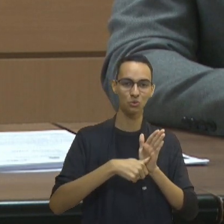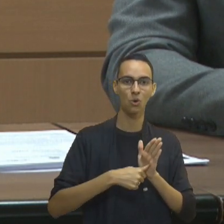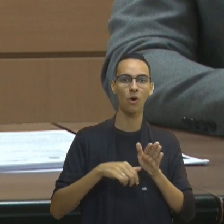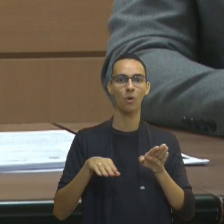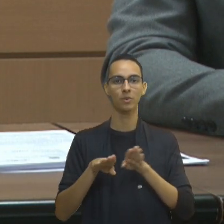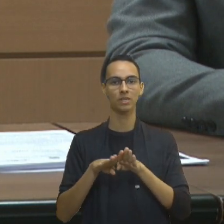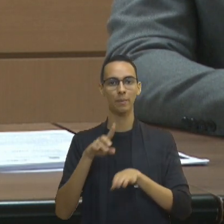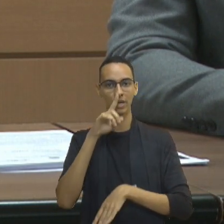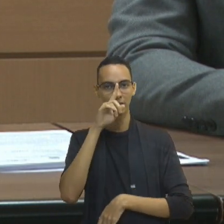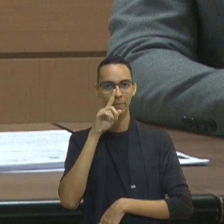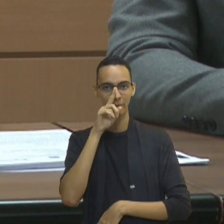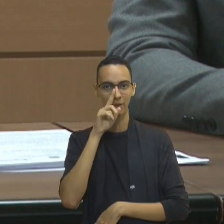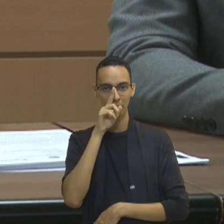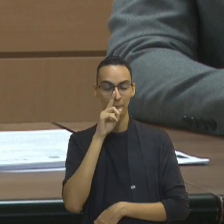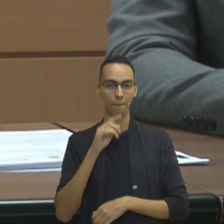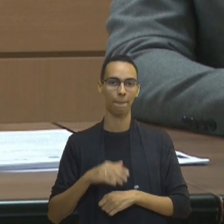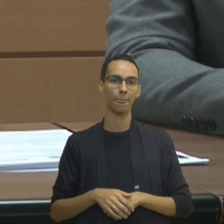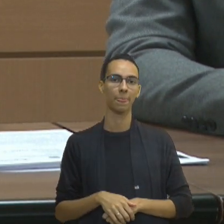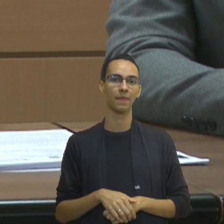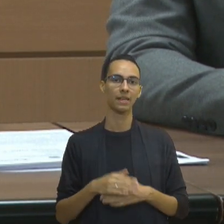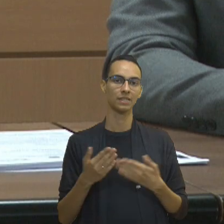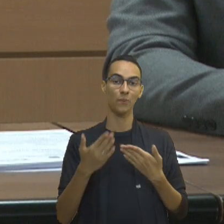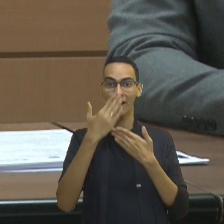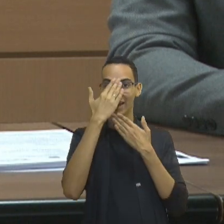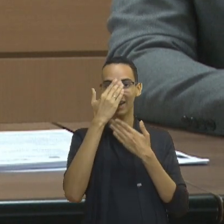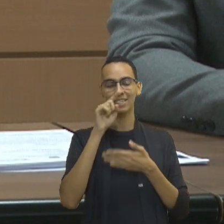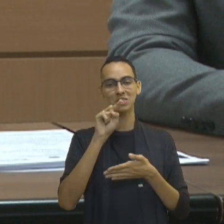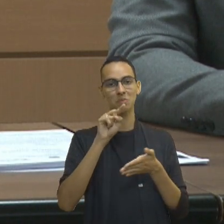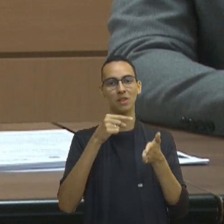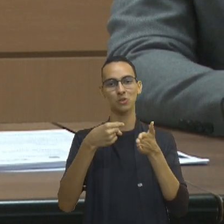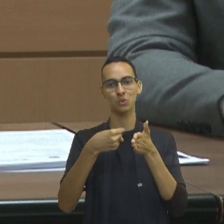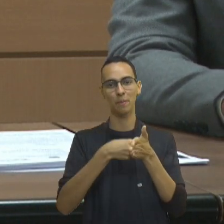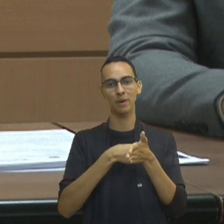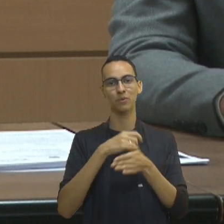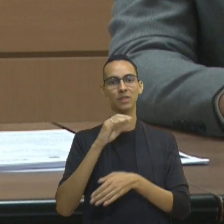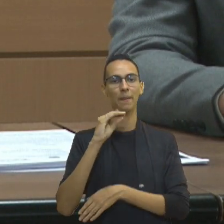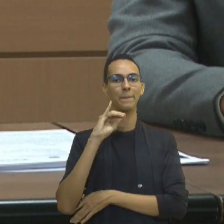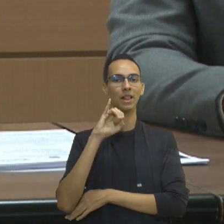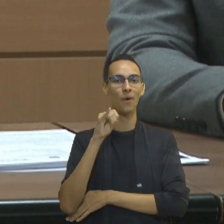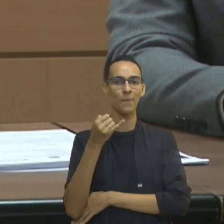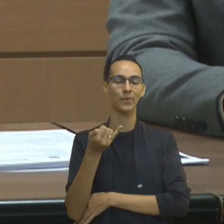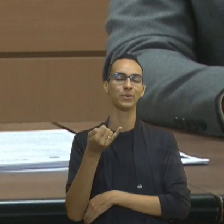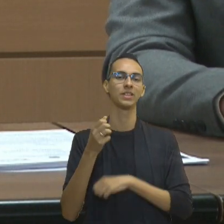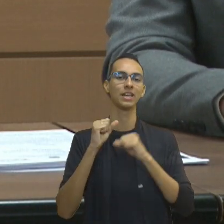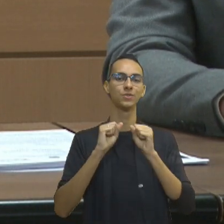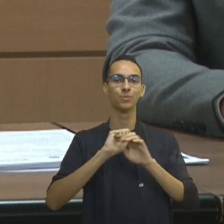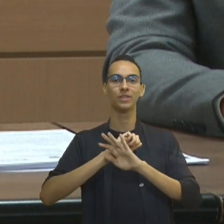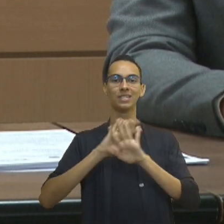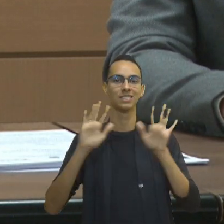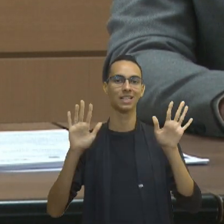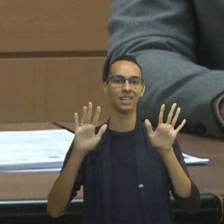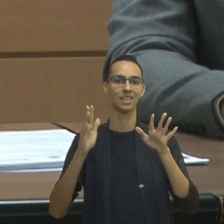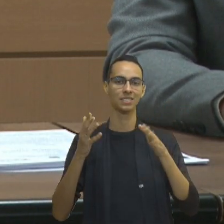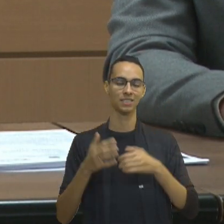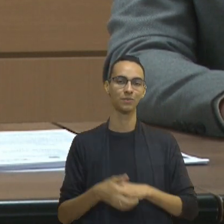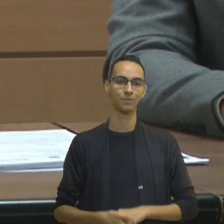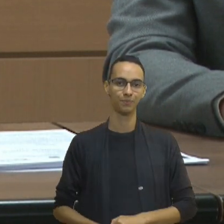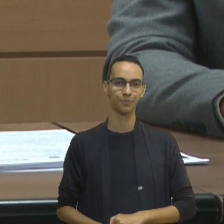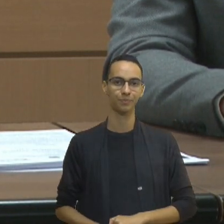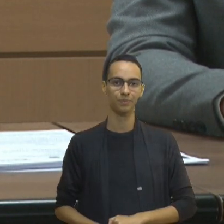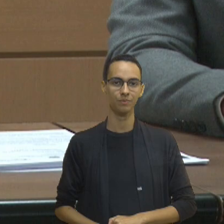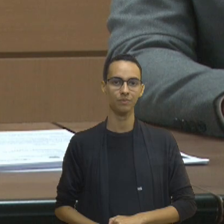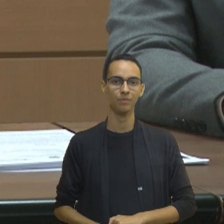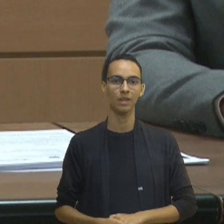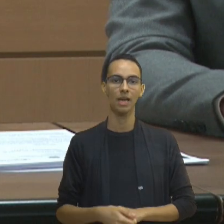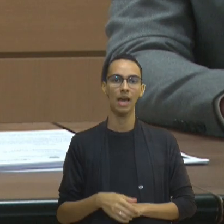até o momento. Tá? Então, agradeço pela pergunta e a oportunidade de poder esclarecer esse fato de alguns números